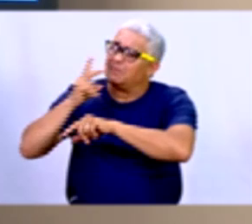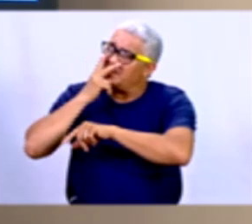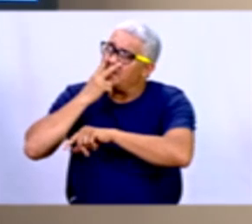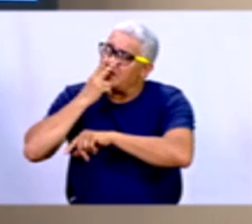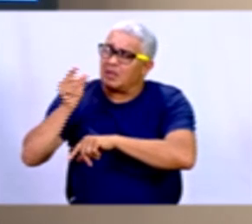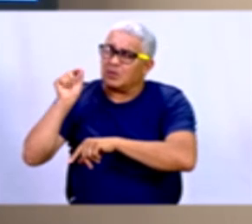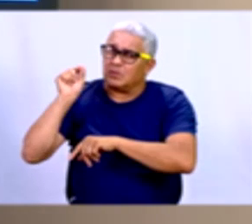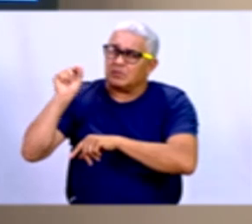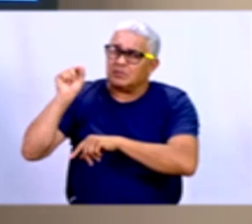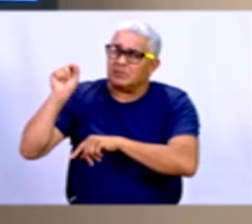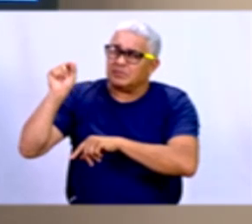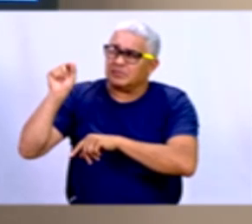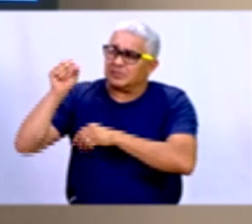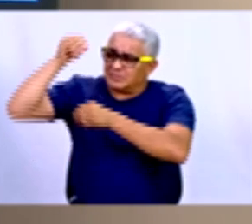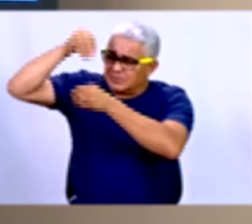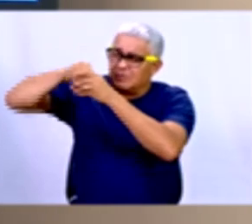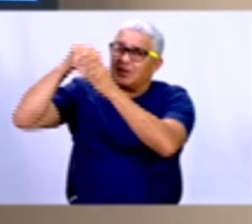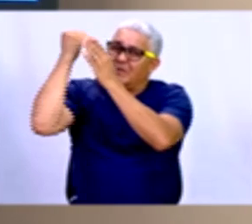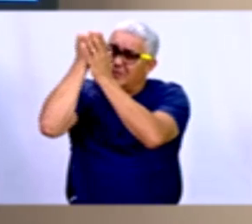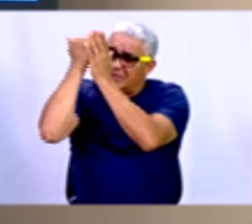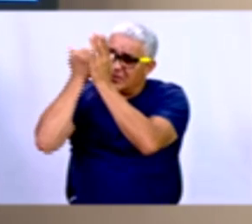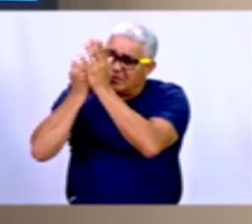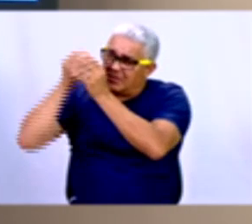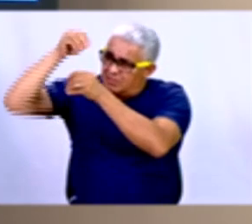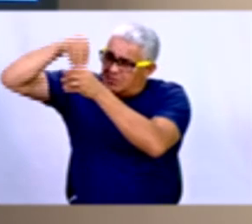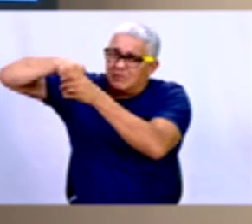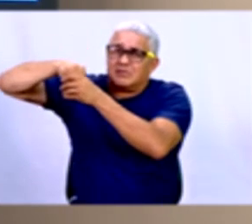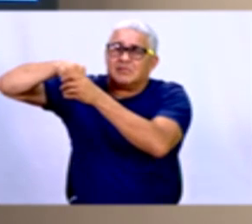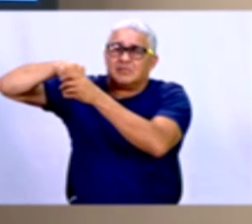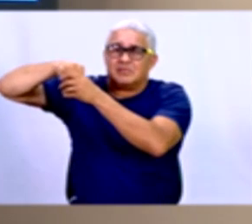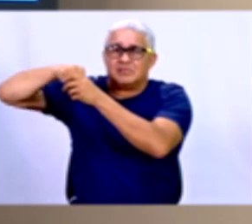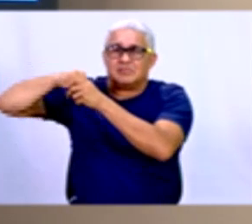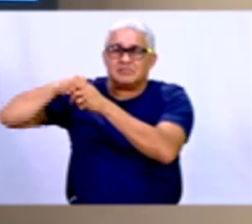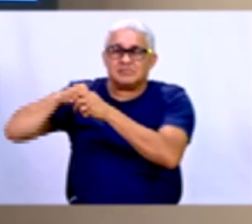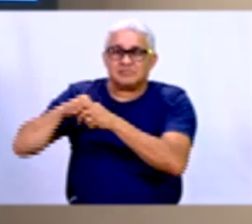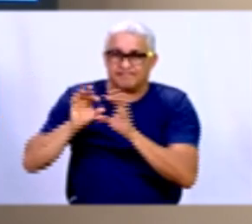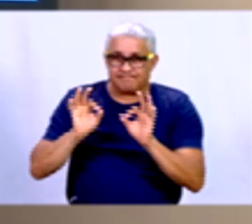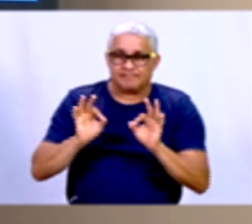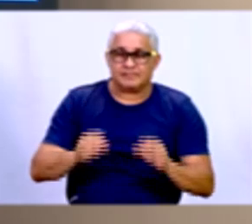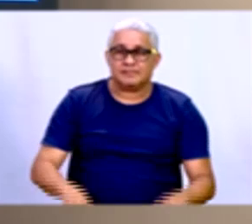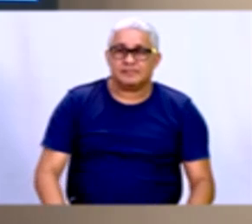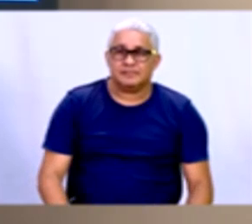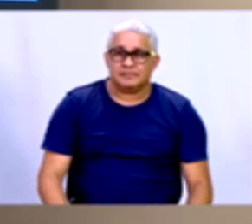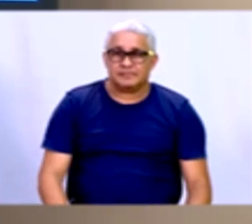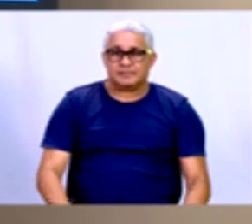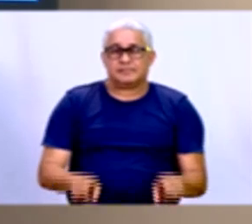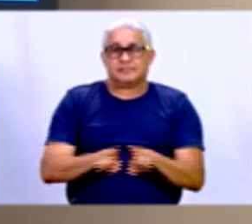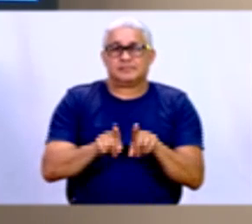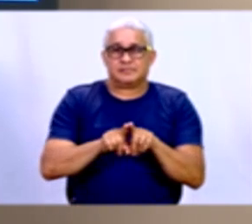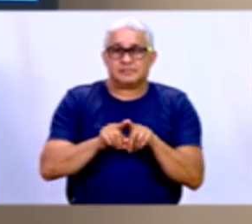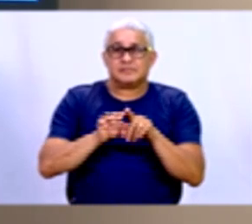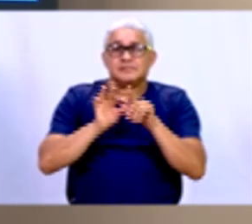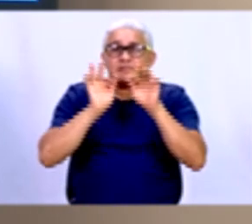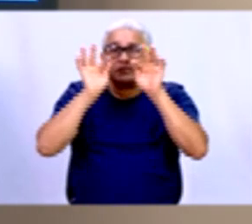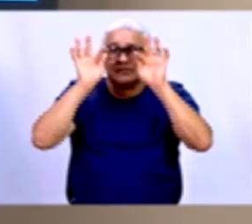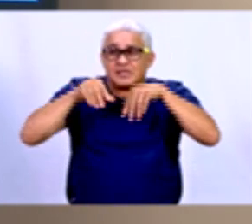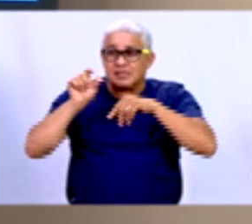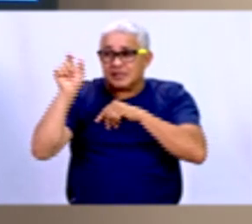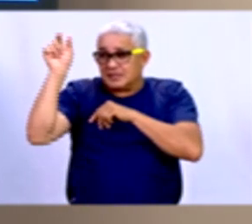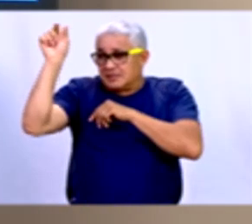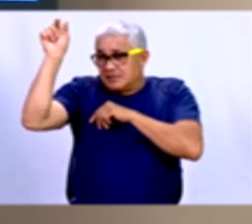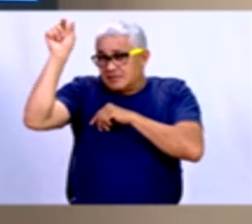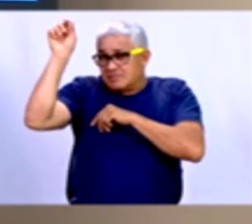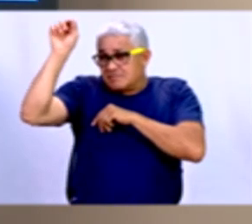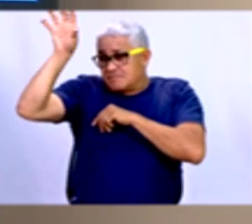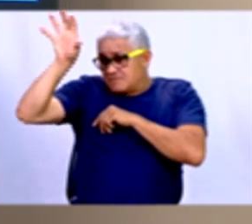interface do programa, do aplicativo que eles têm, certo? Mas lá no finalzinho tem a opção